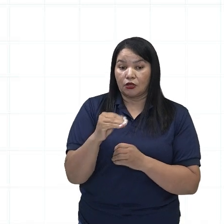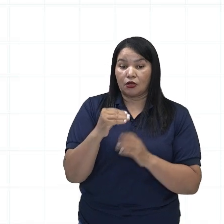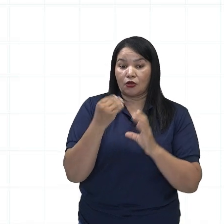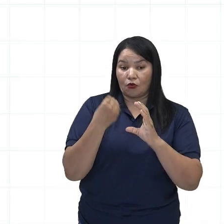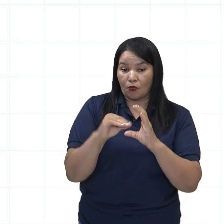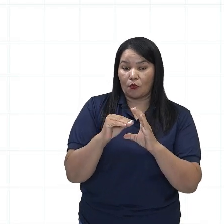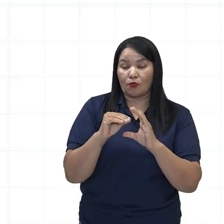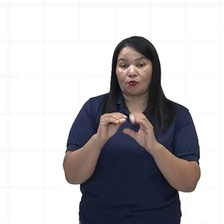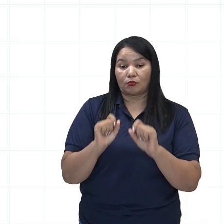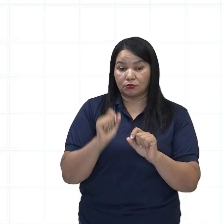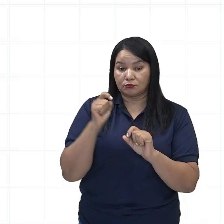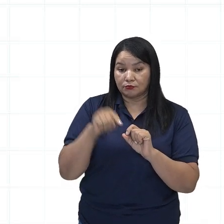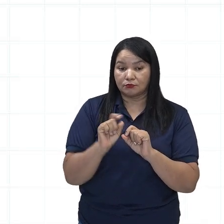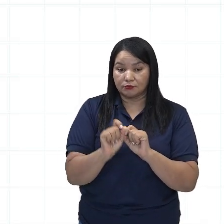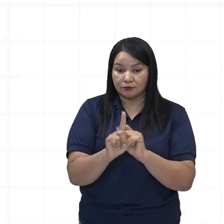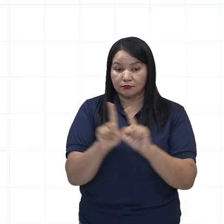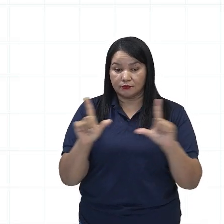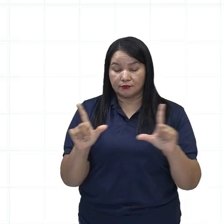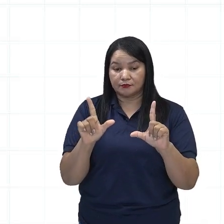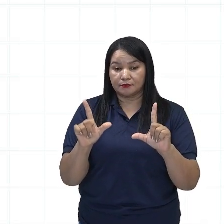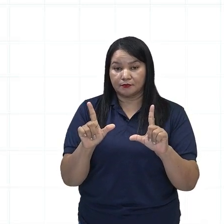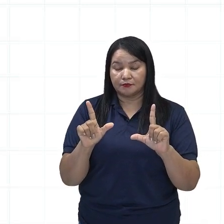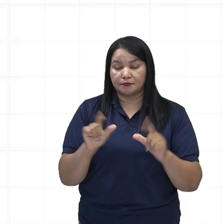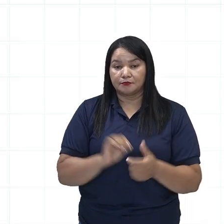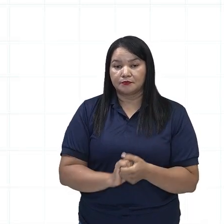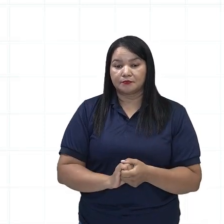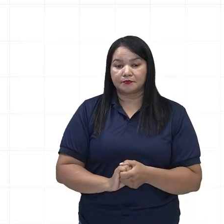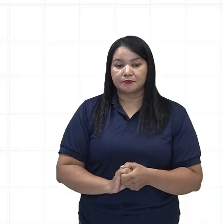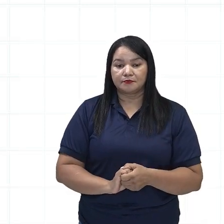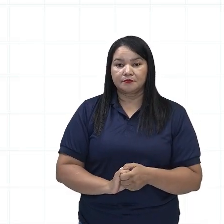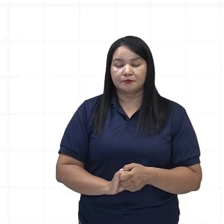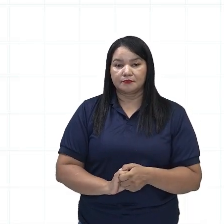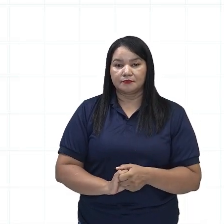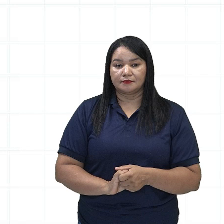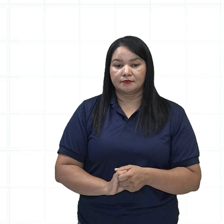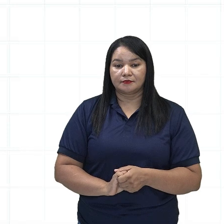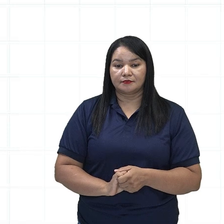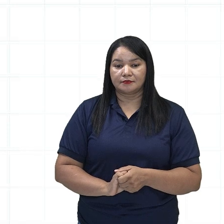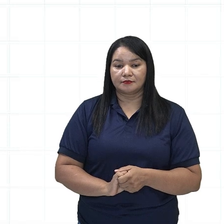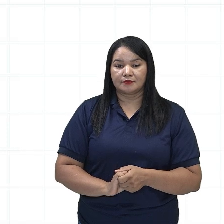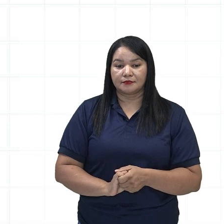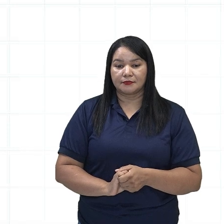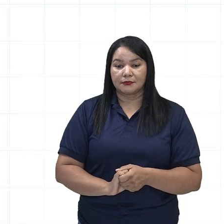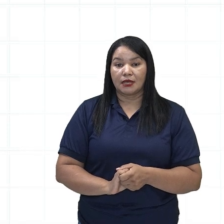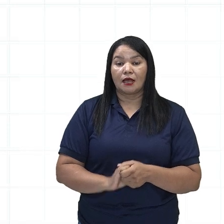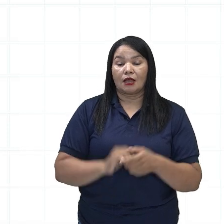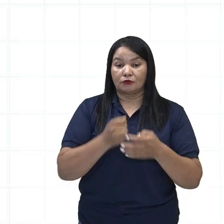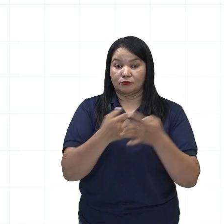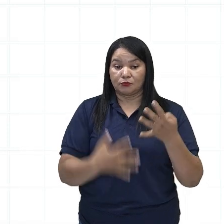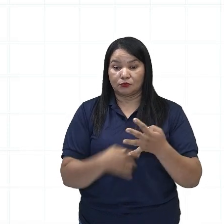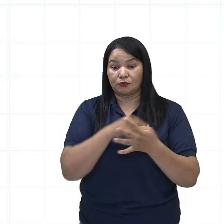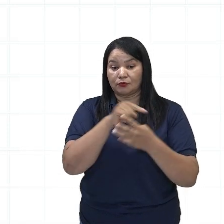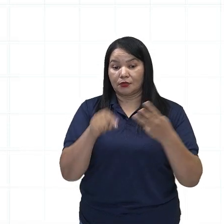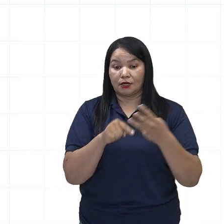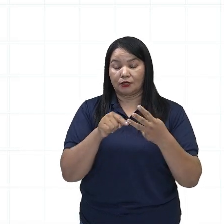em somente, depois clica fora para poder sumir essa tela. Apareceram aqui 3 turmas de ensino